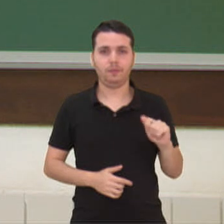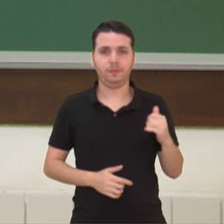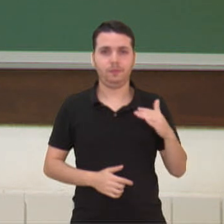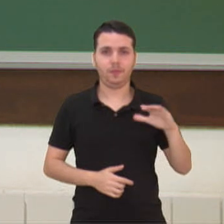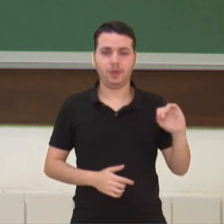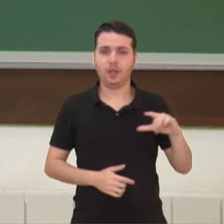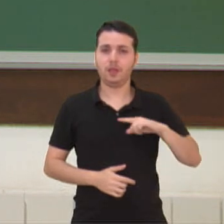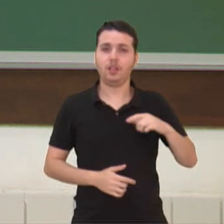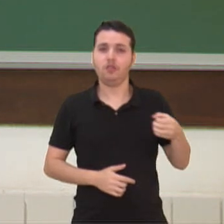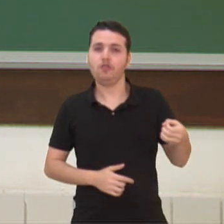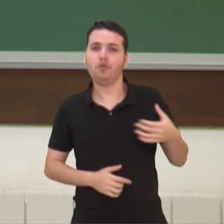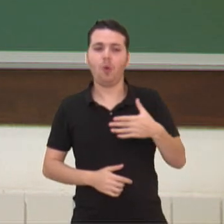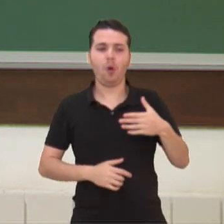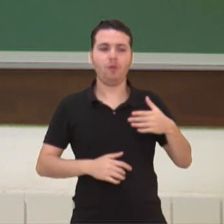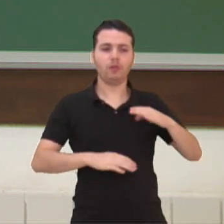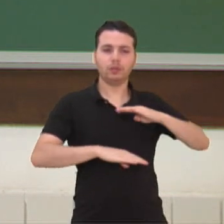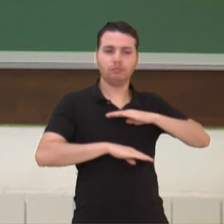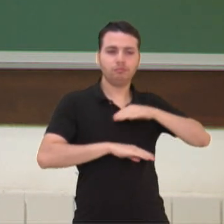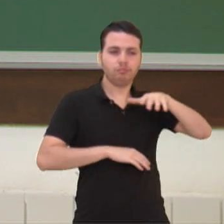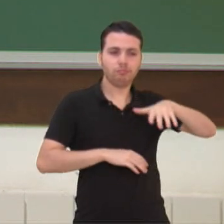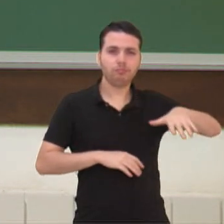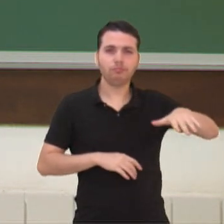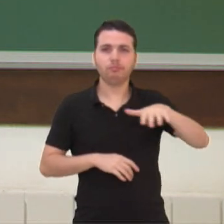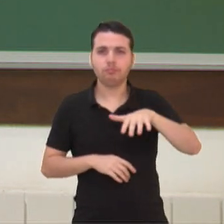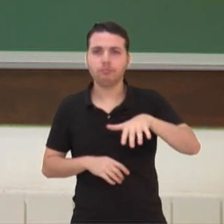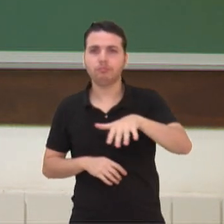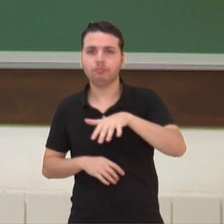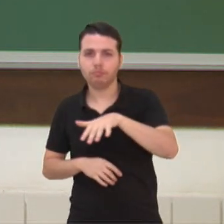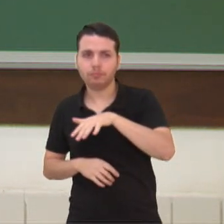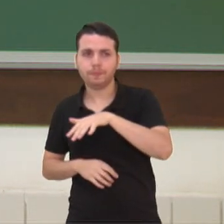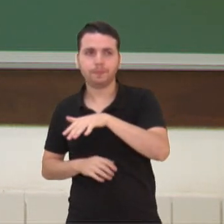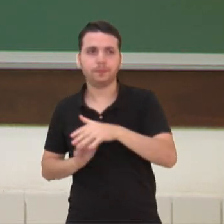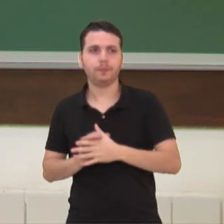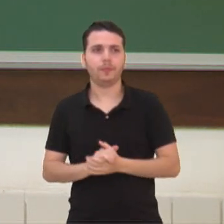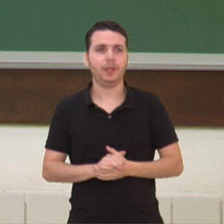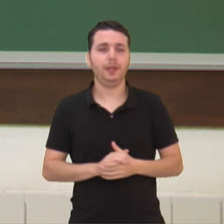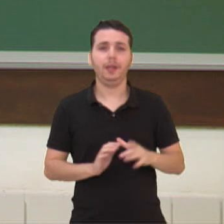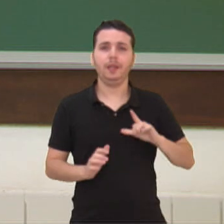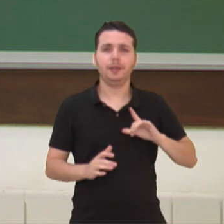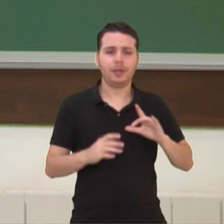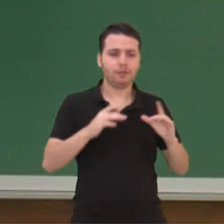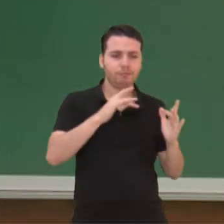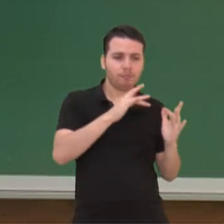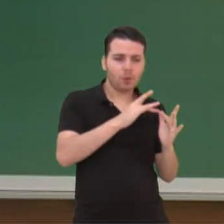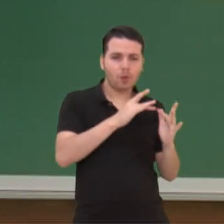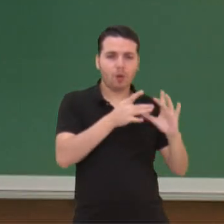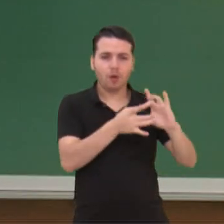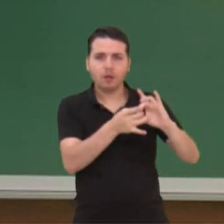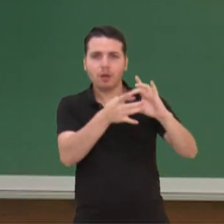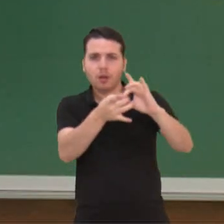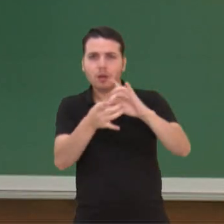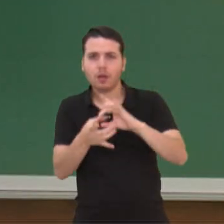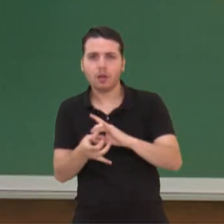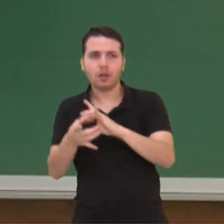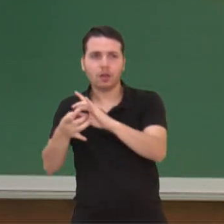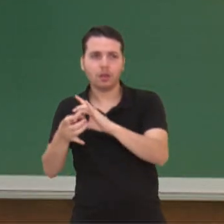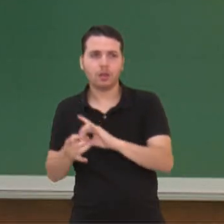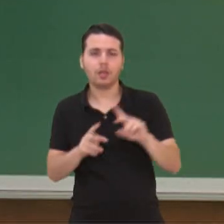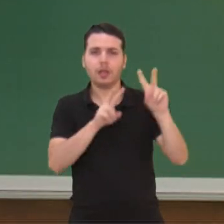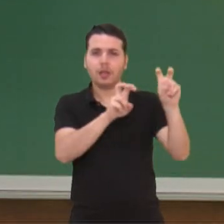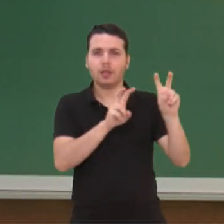produtivos, novos cenários dentro desse espaço geográfico, e a ela nós temos conectados vários